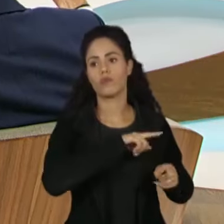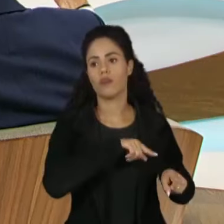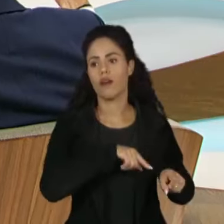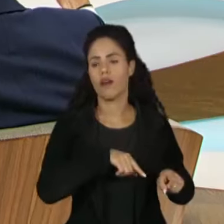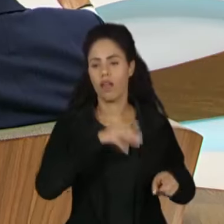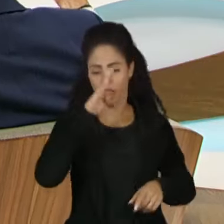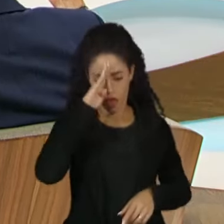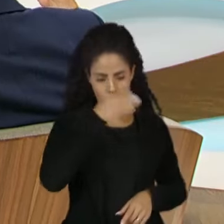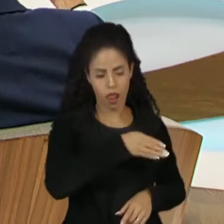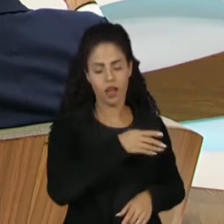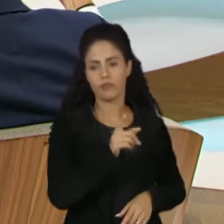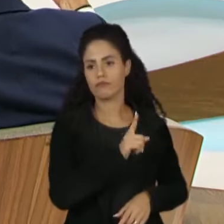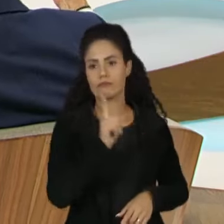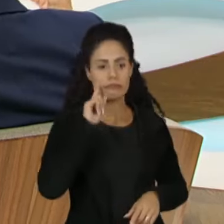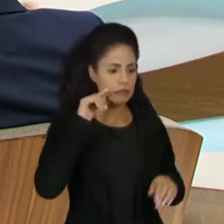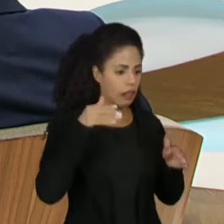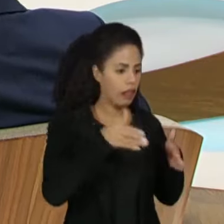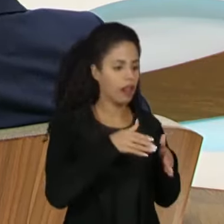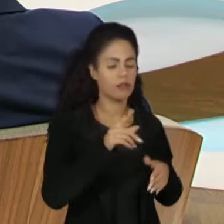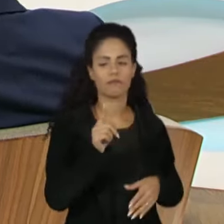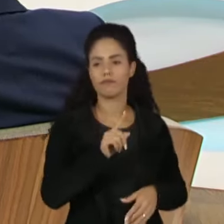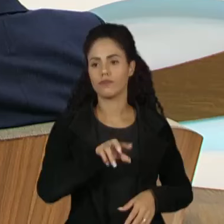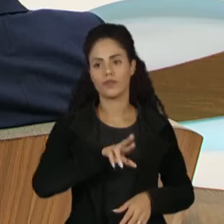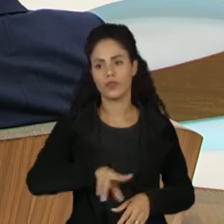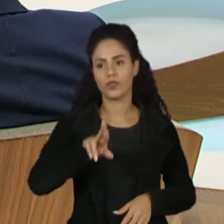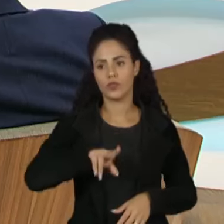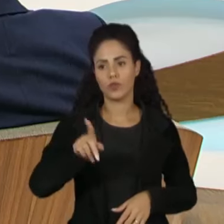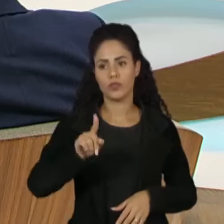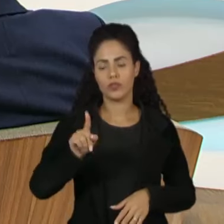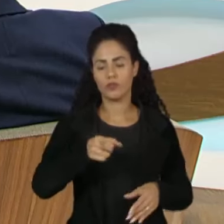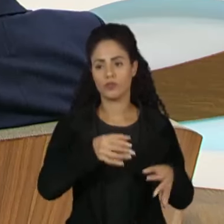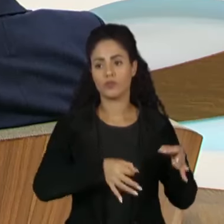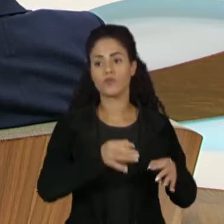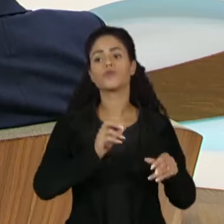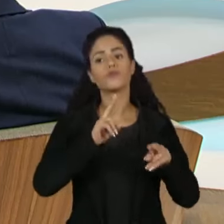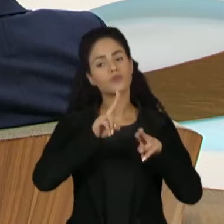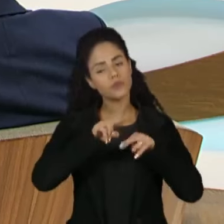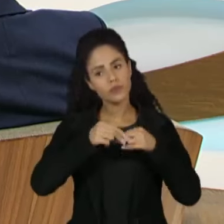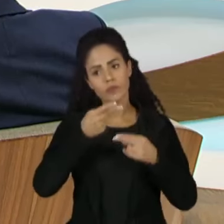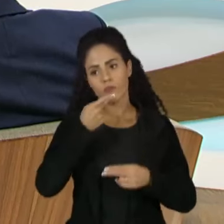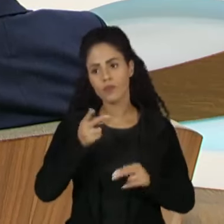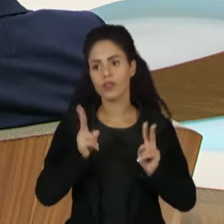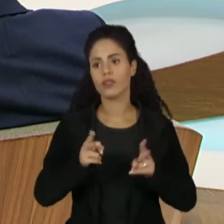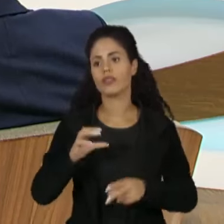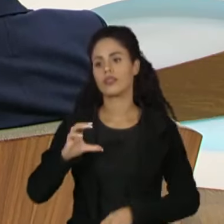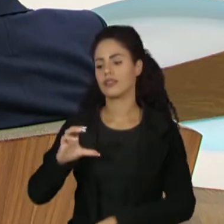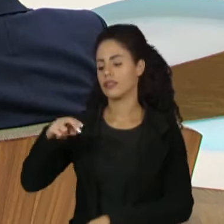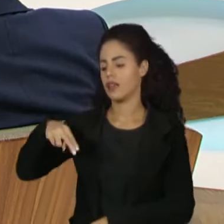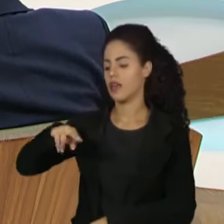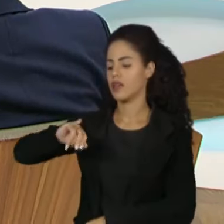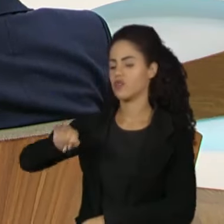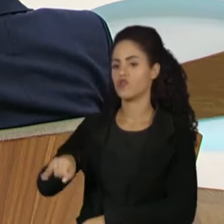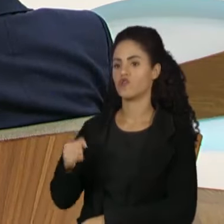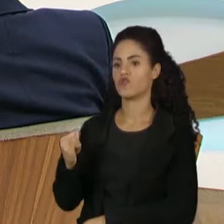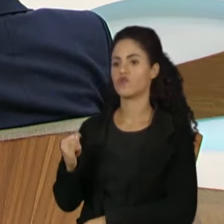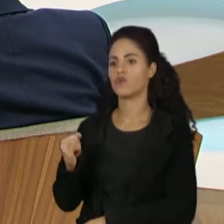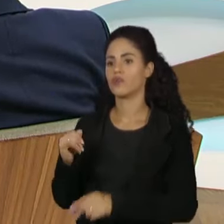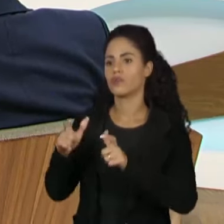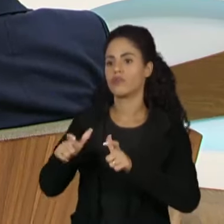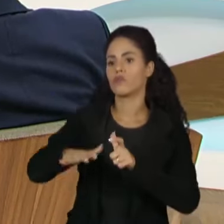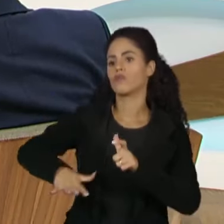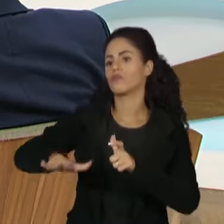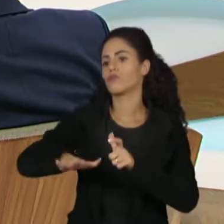o centro do mundo, nem é o centro do poder judiciário. Por isso que eu falo do CNJ como o espaço